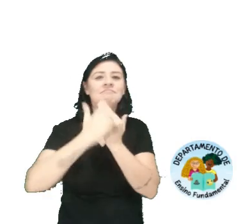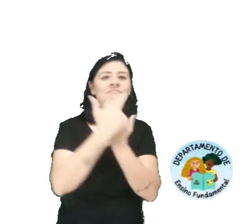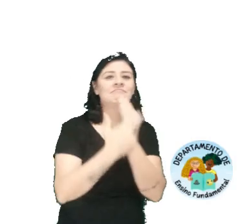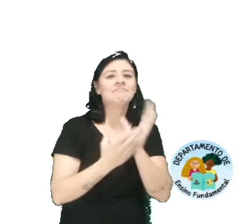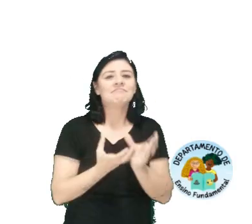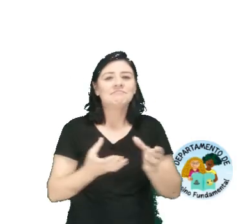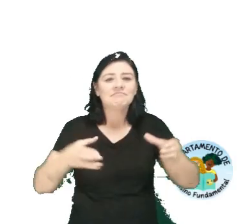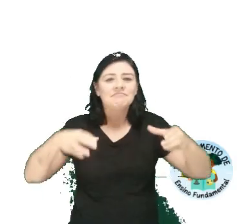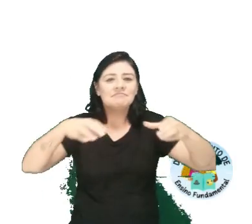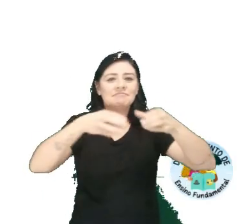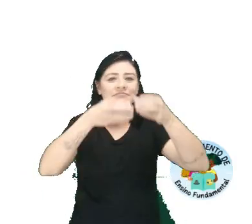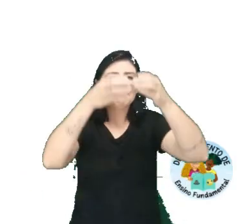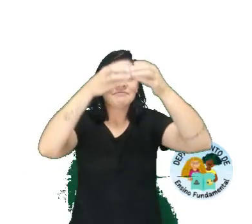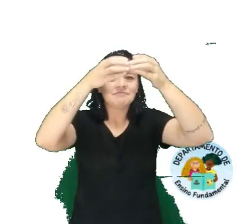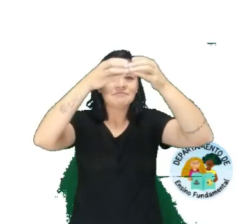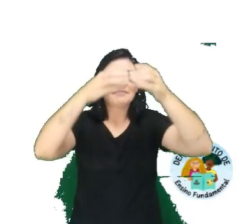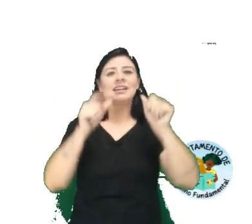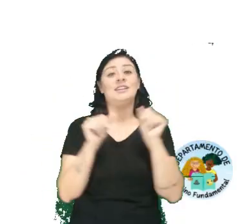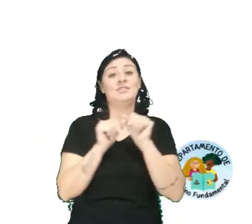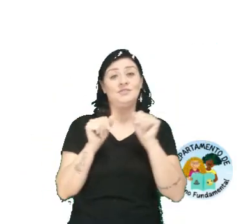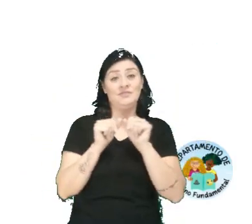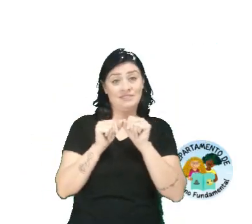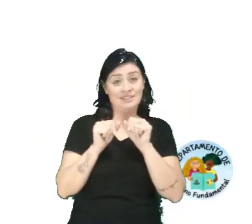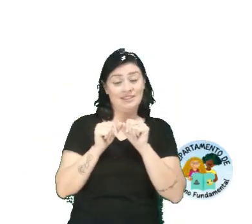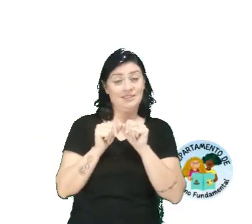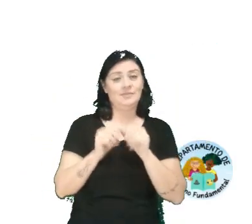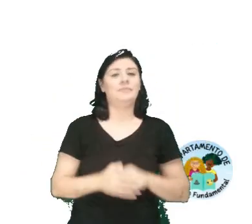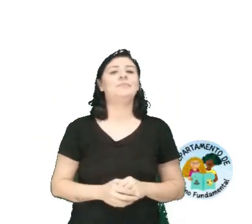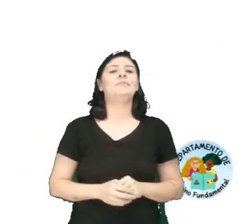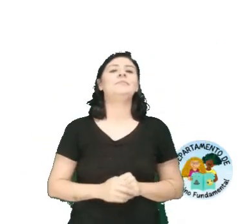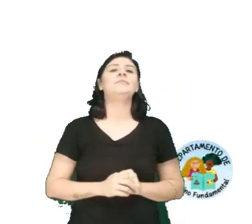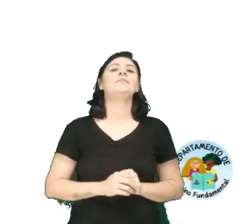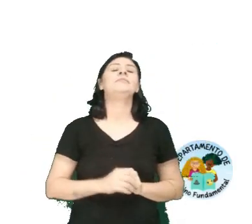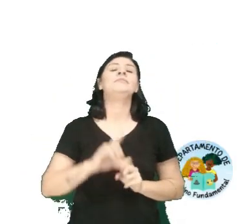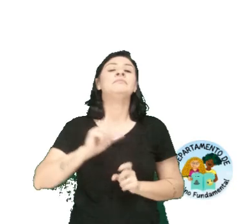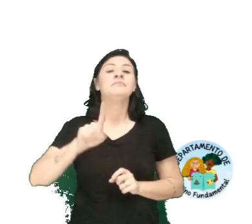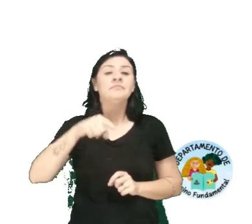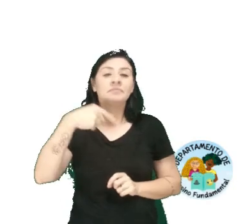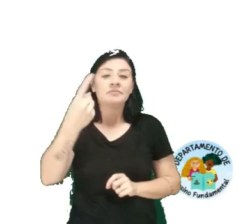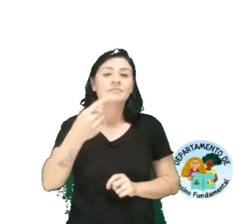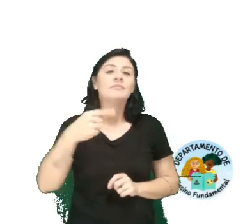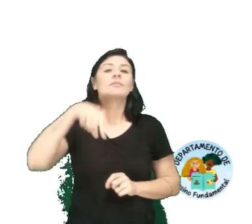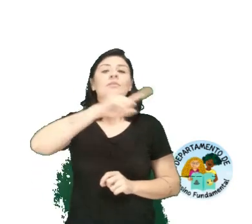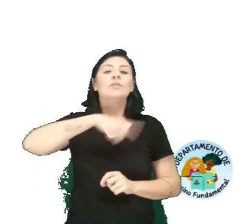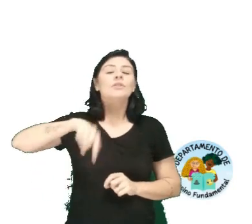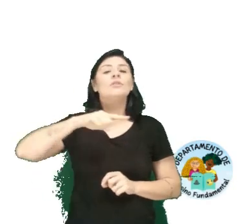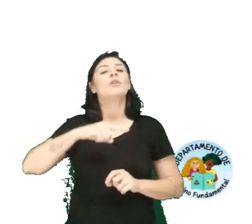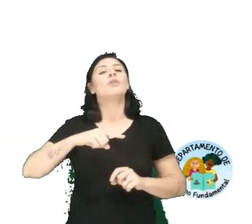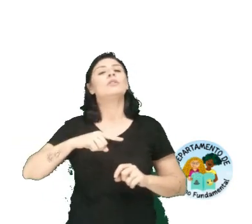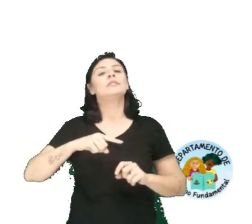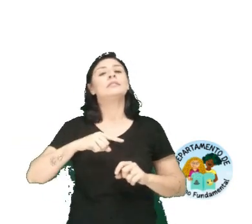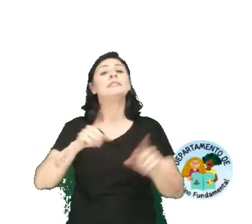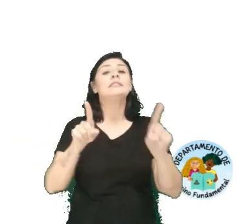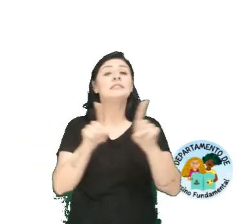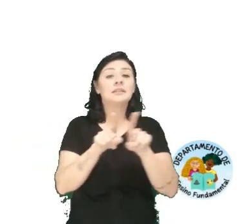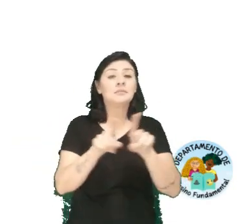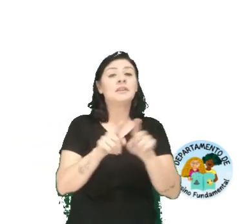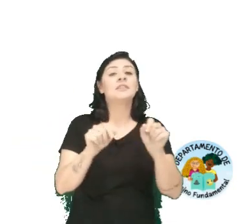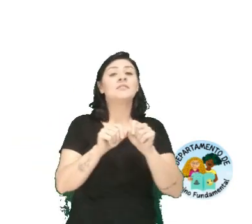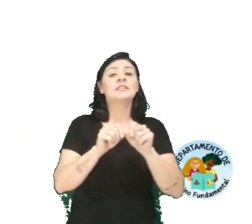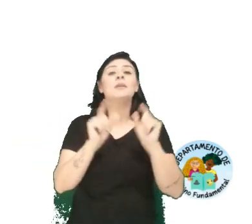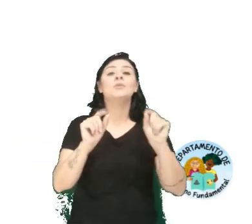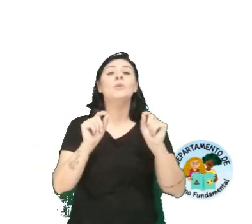essas tigelinhas, né, que elas fizeram. Na sequência, nós trabalhamos também com o